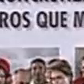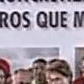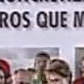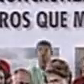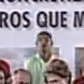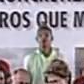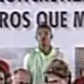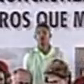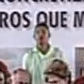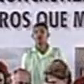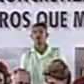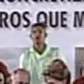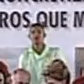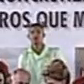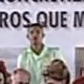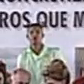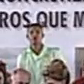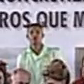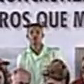É